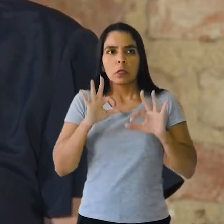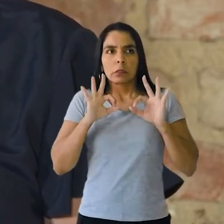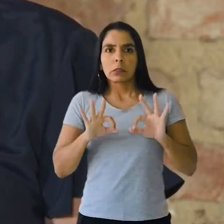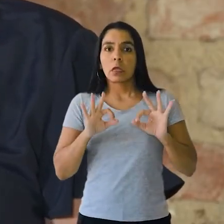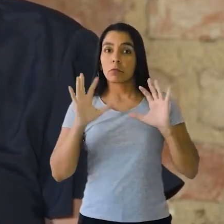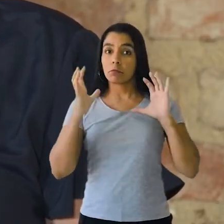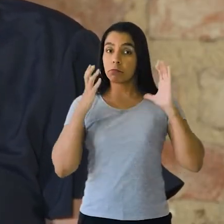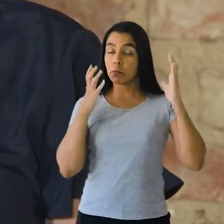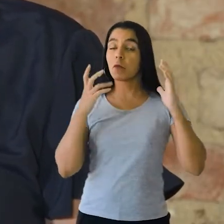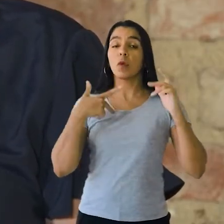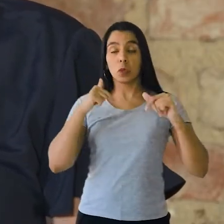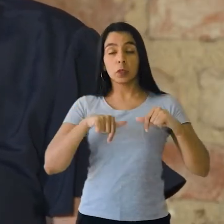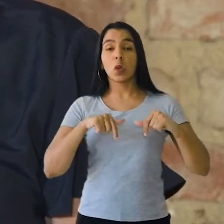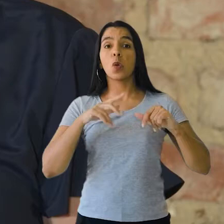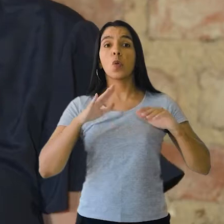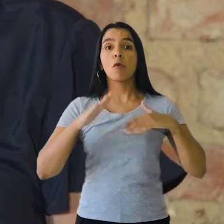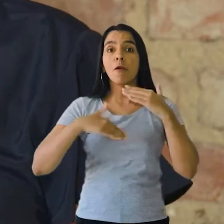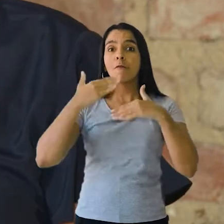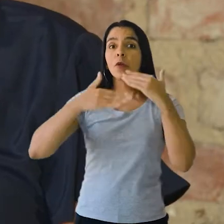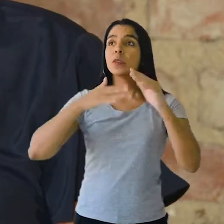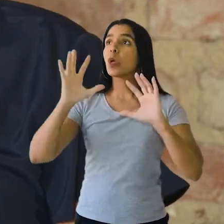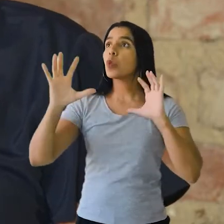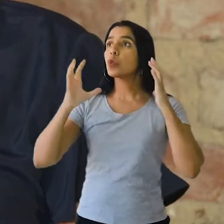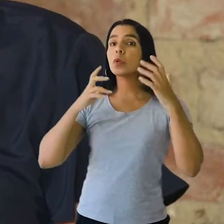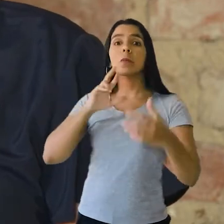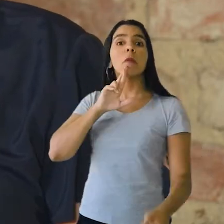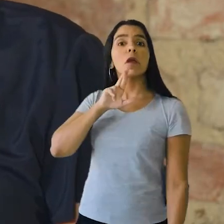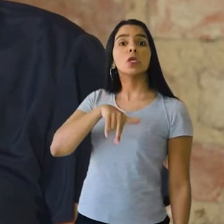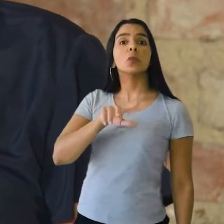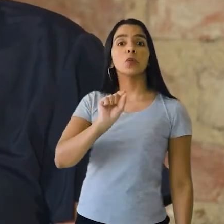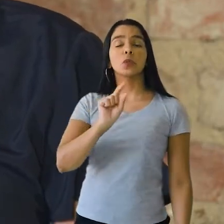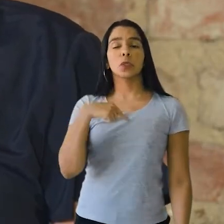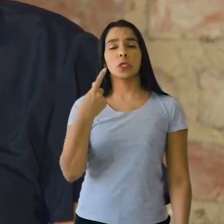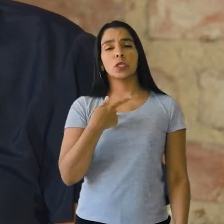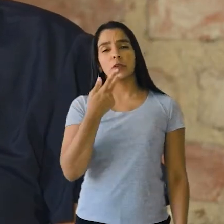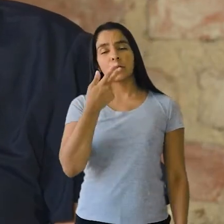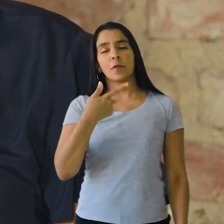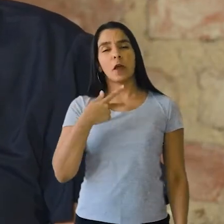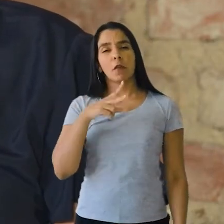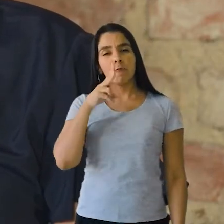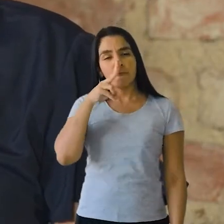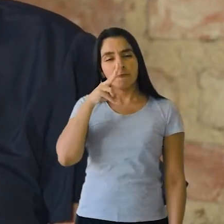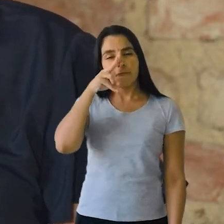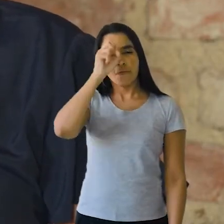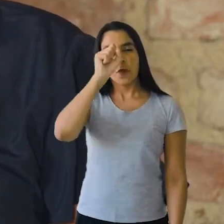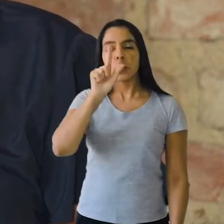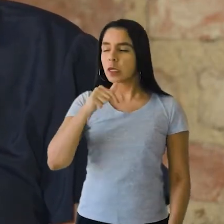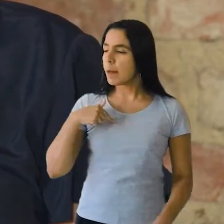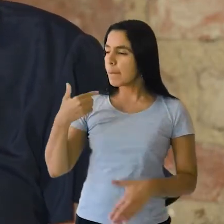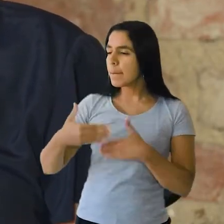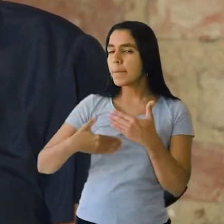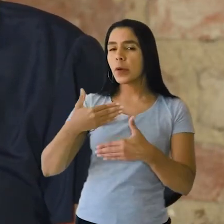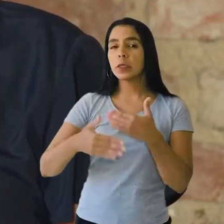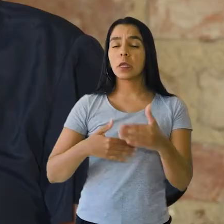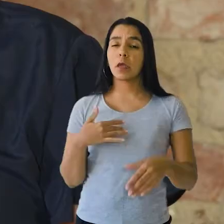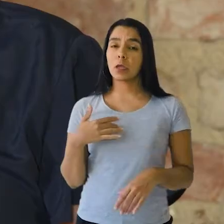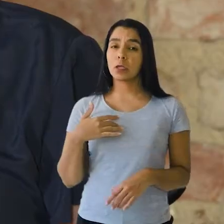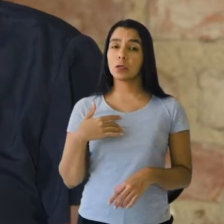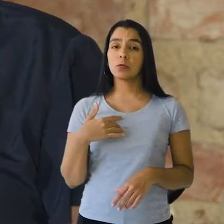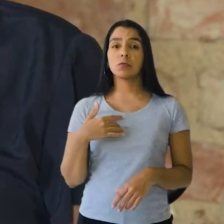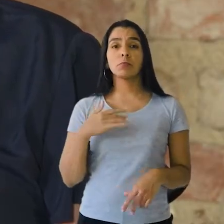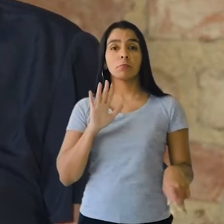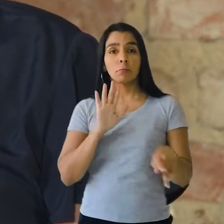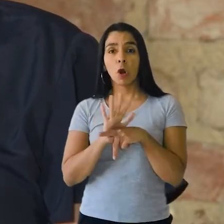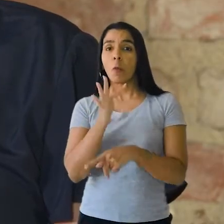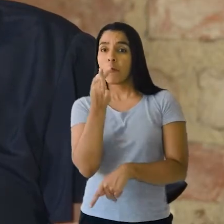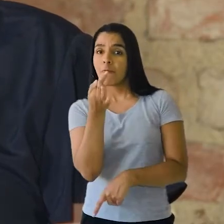planeta é altamente instável e a evolução do clima do planeta, ela responde ao que a gente chama das forçantes, que